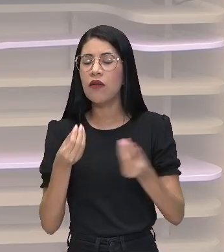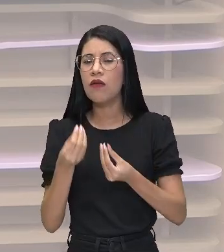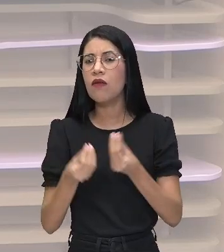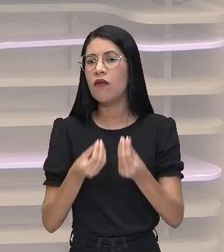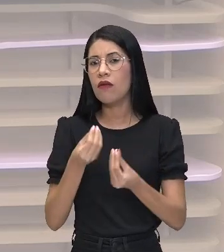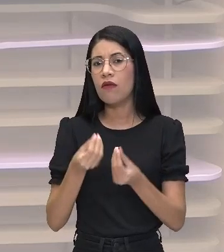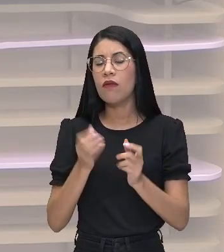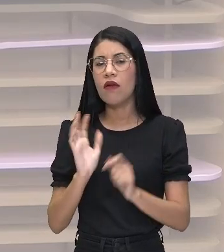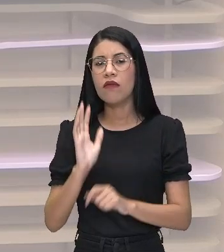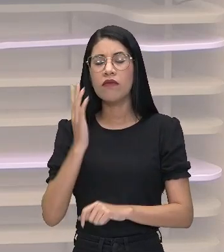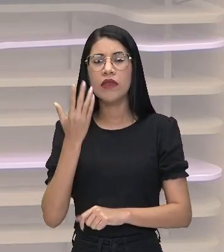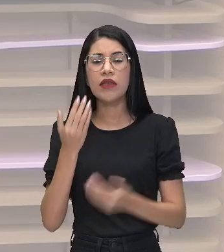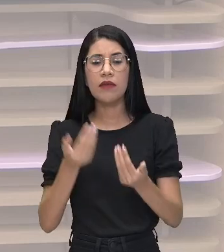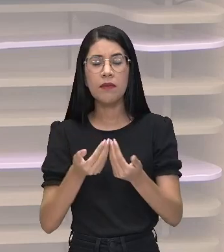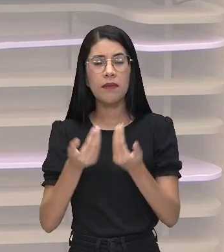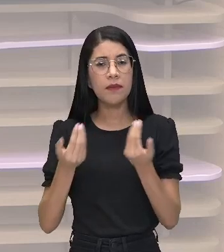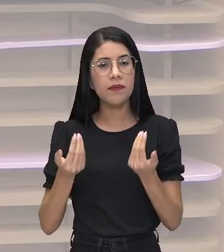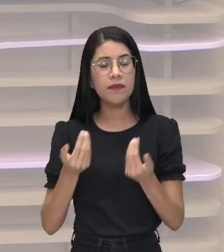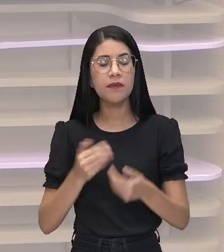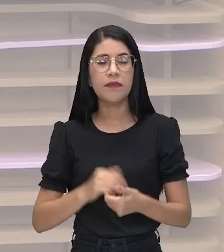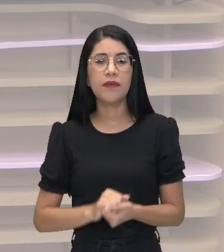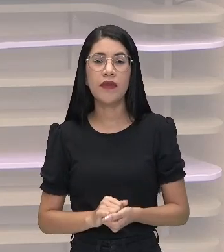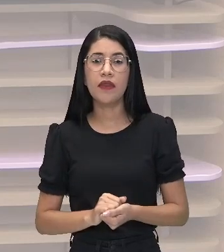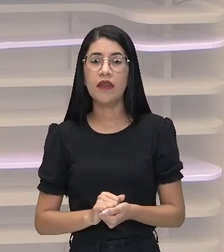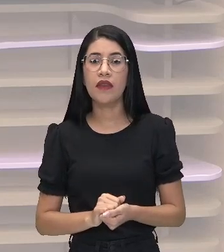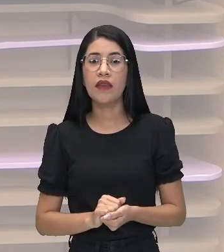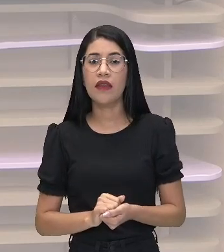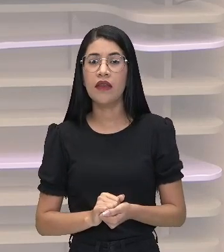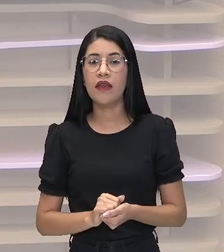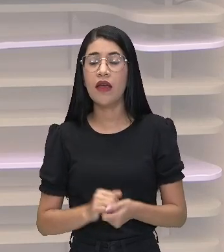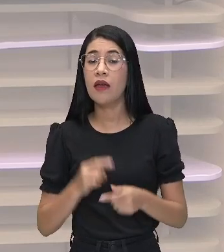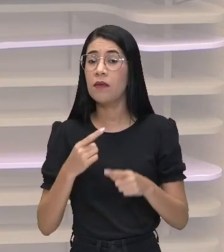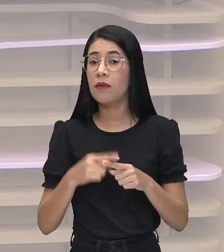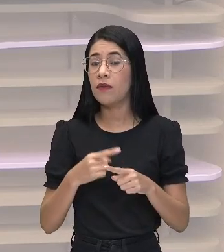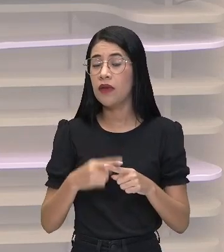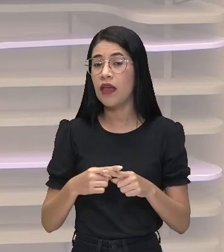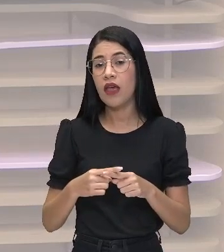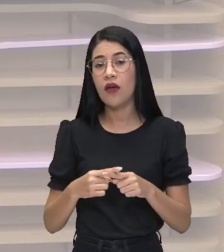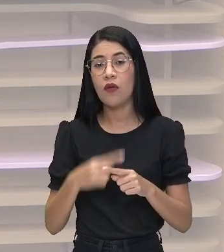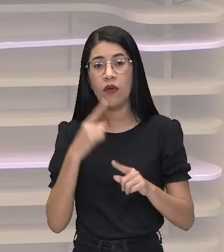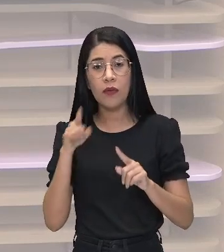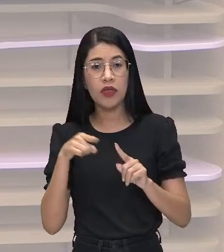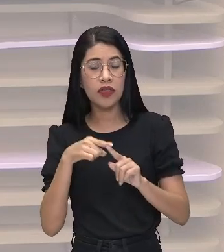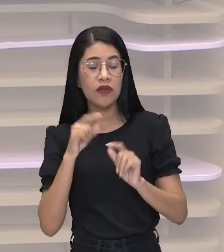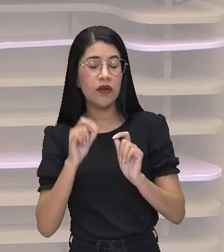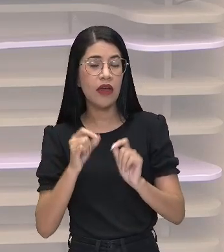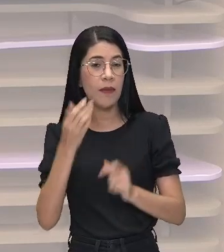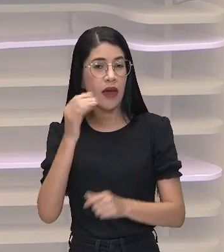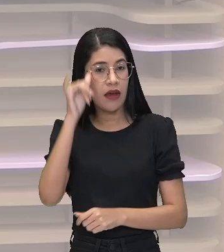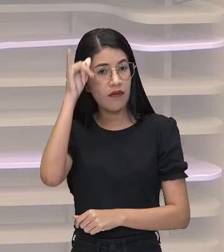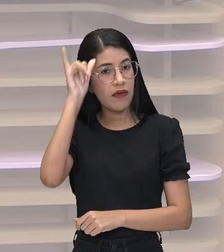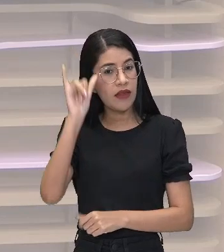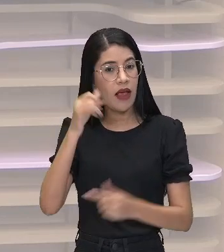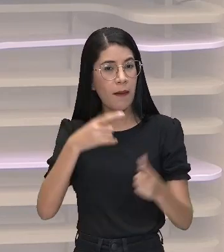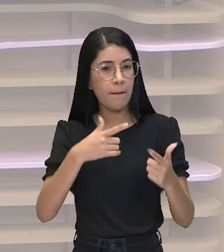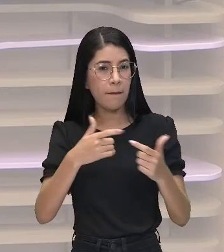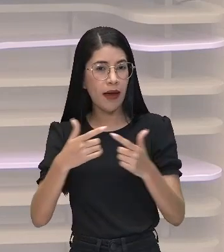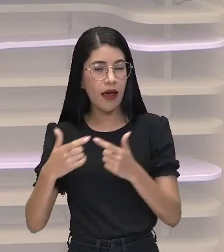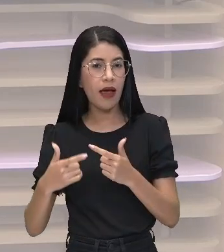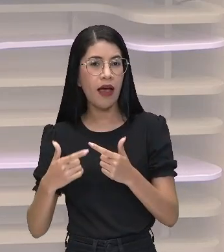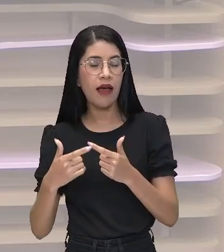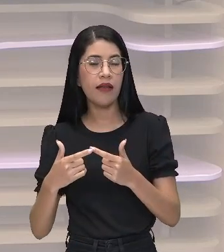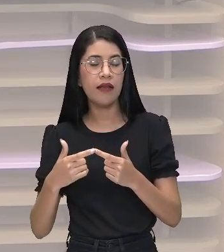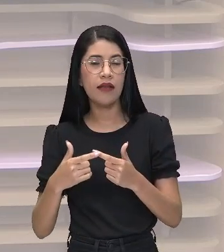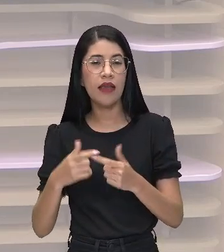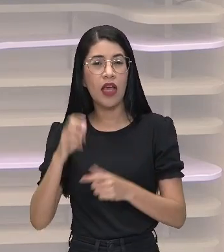ficaria dividido o território, justamente para não criar ali conflitos, entre os donatários,